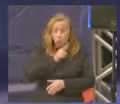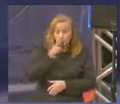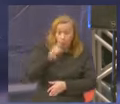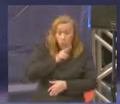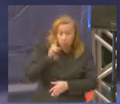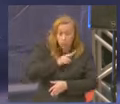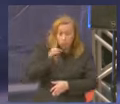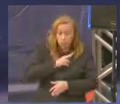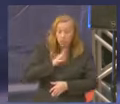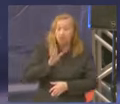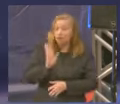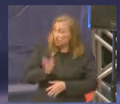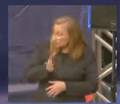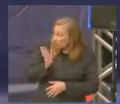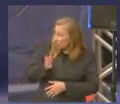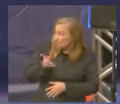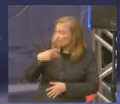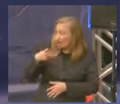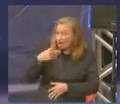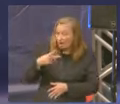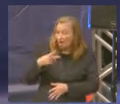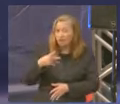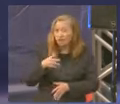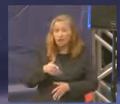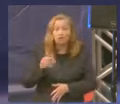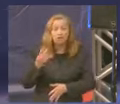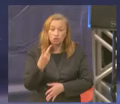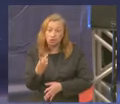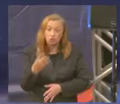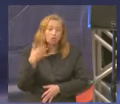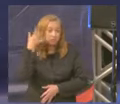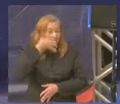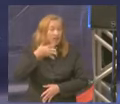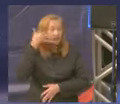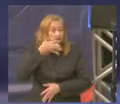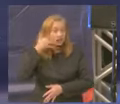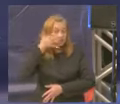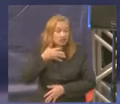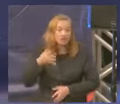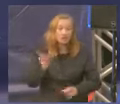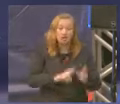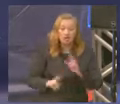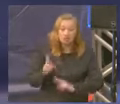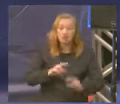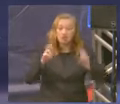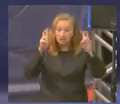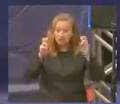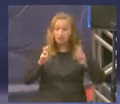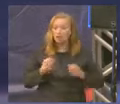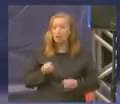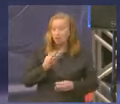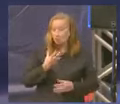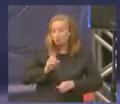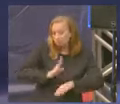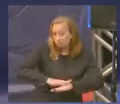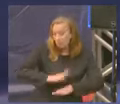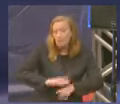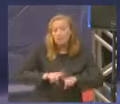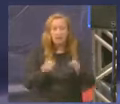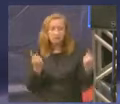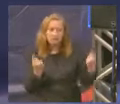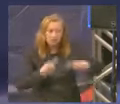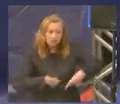que foi o que os debatedores falaram a respeito disso há pouco. Mas há